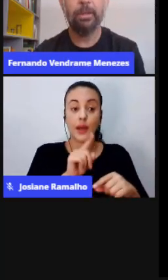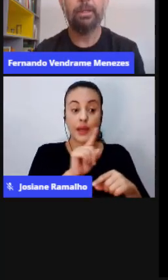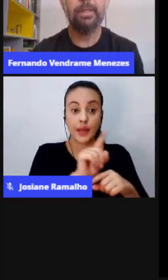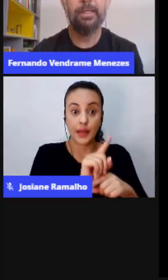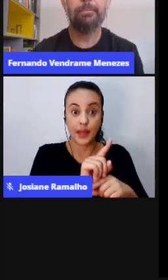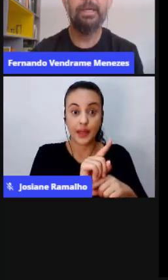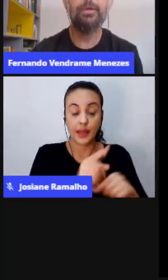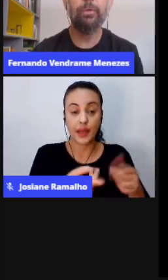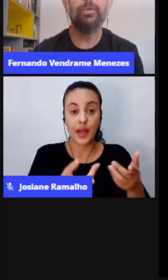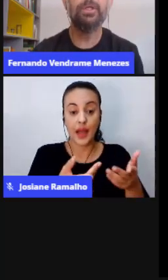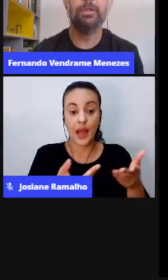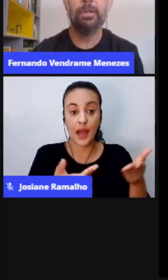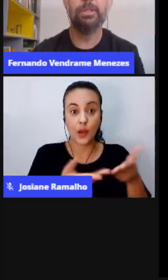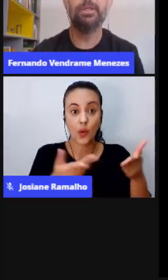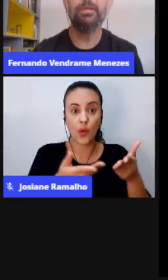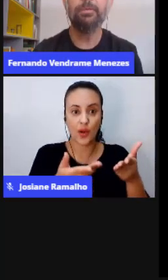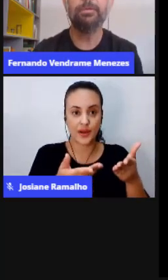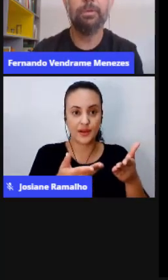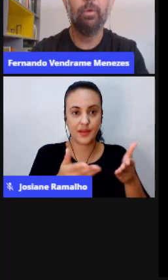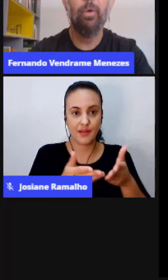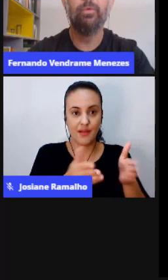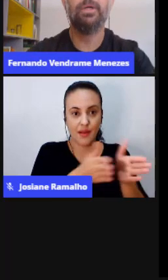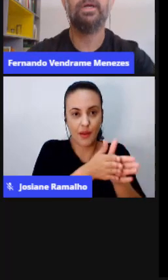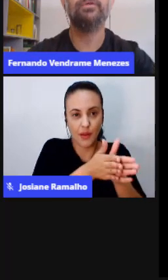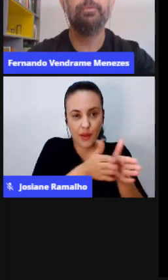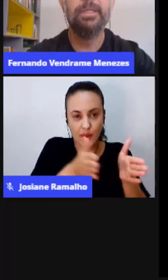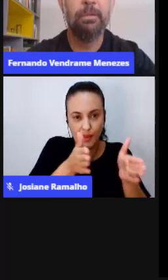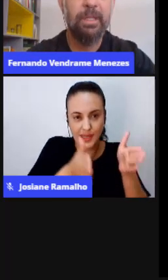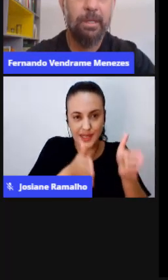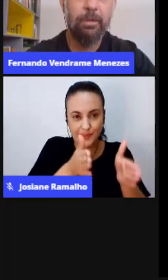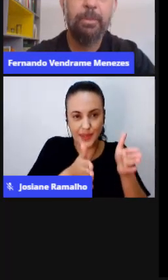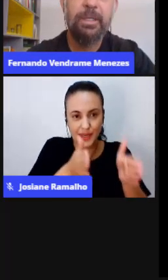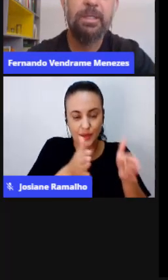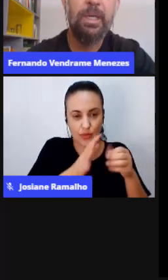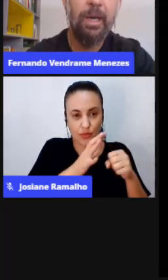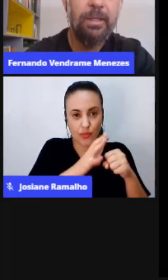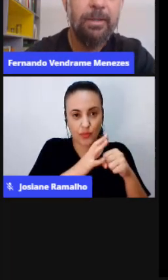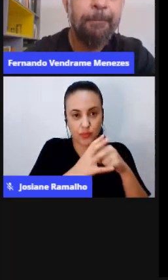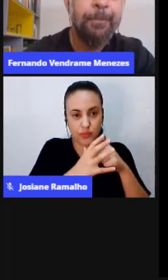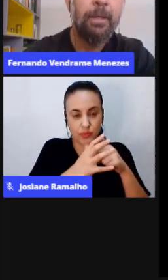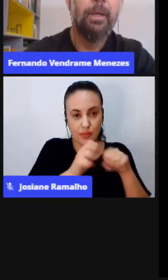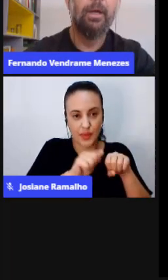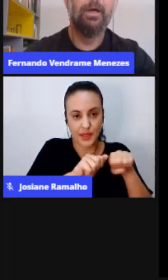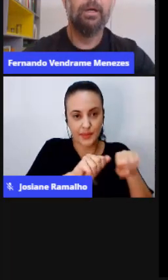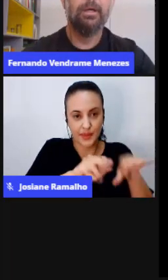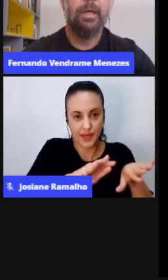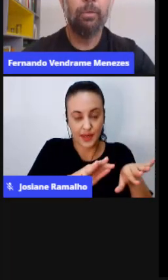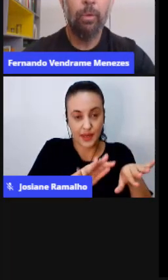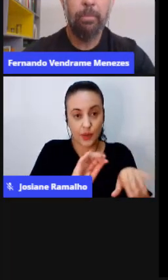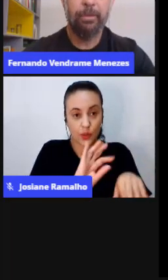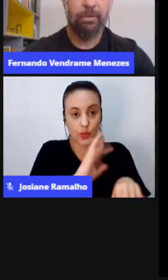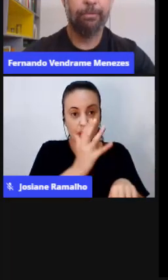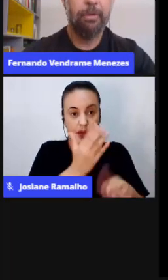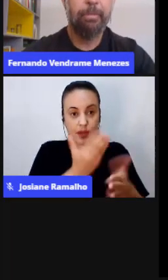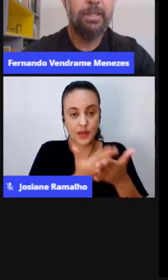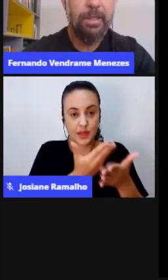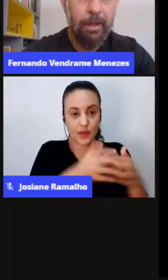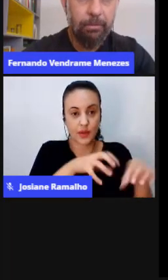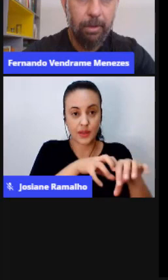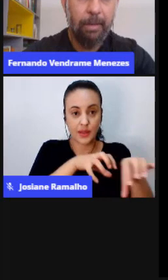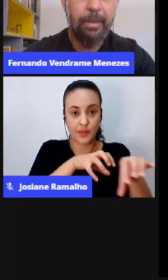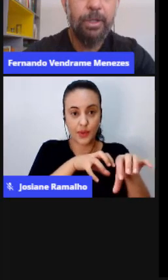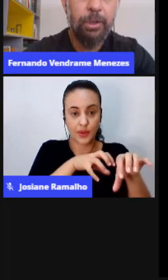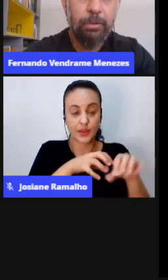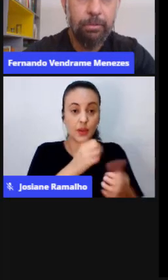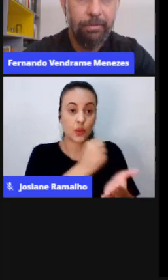própria desse período em que nós estamos com a suspensão das aulas presenciais. É um documento que foi